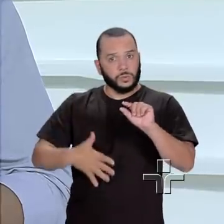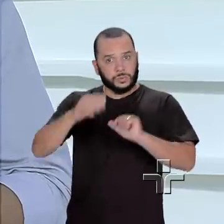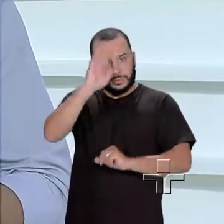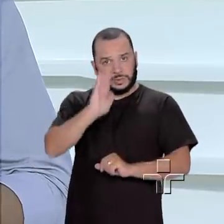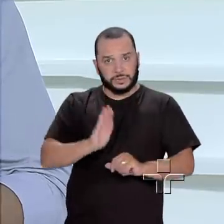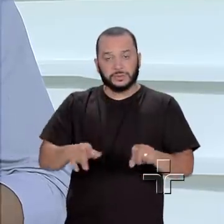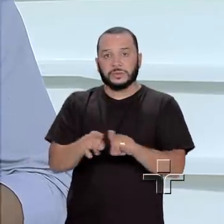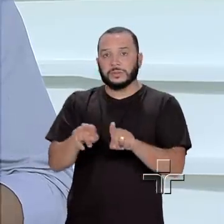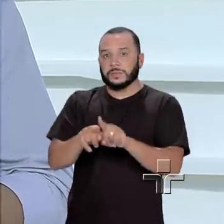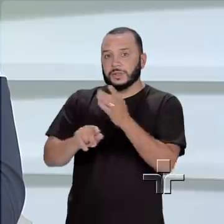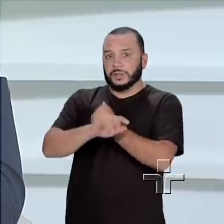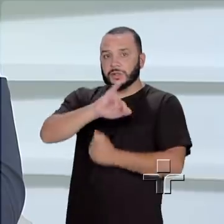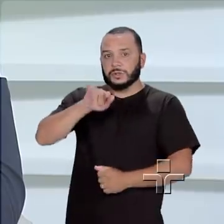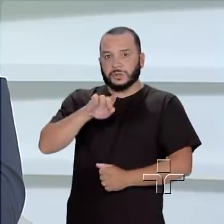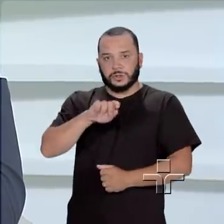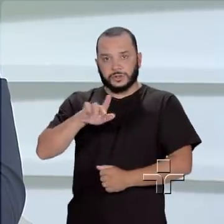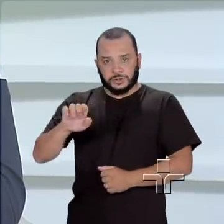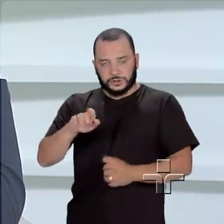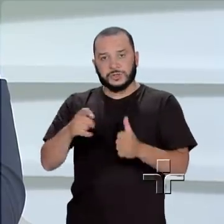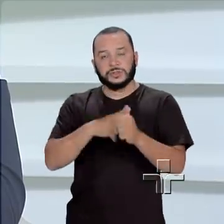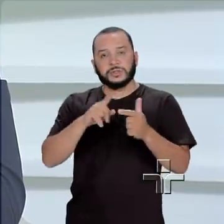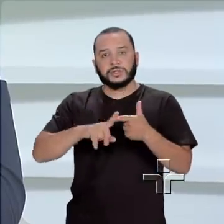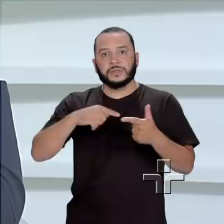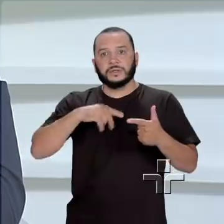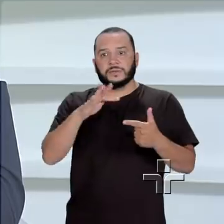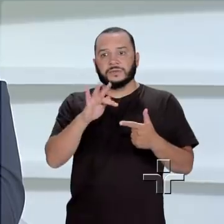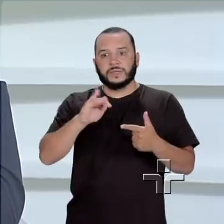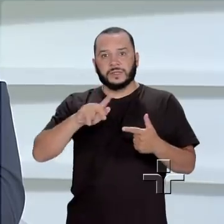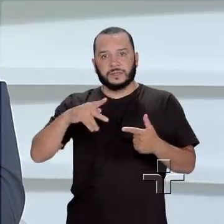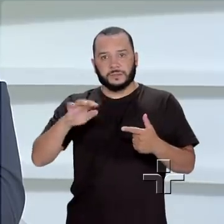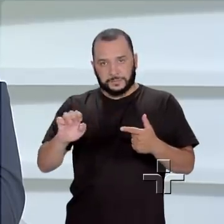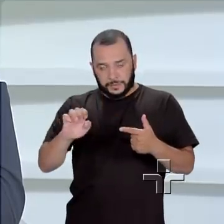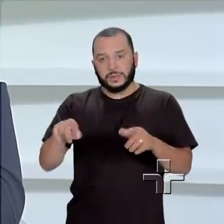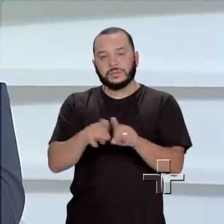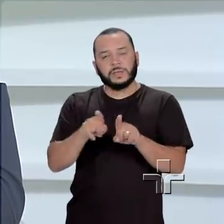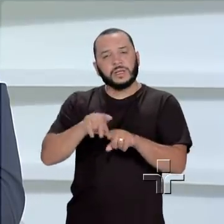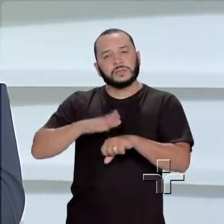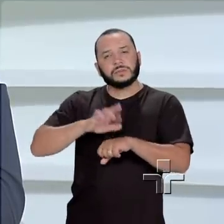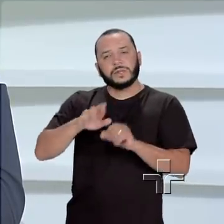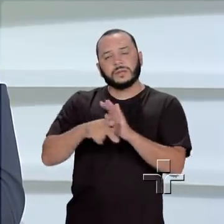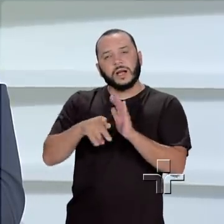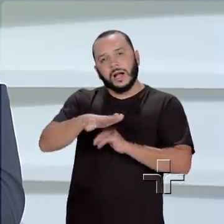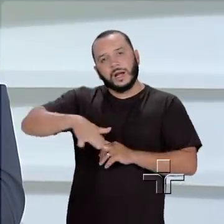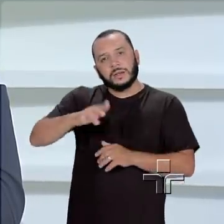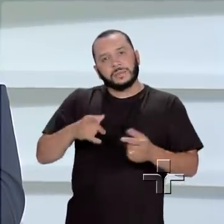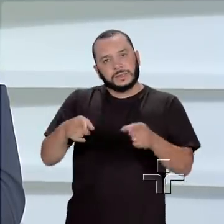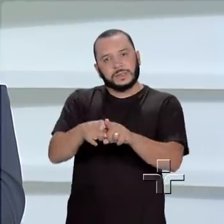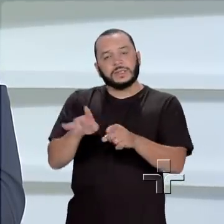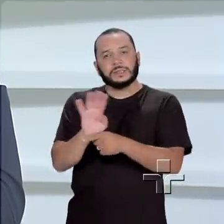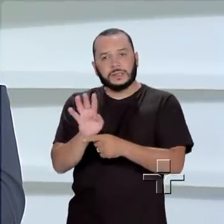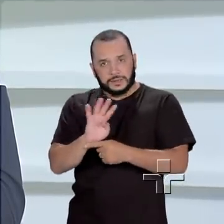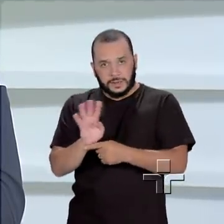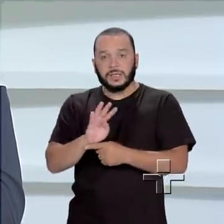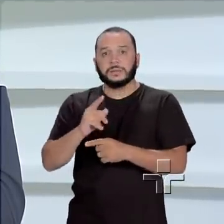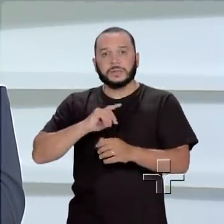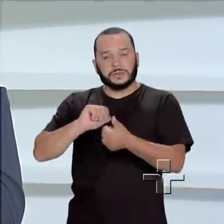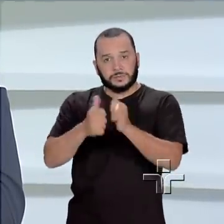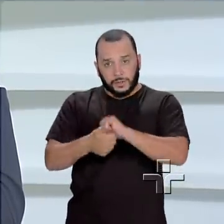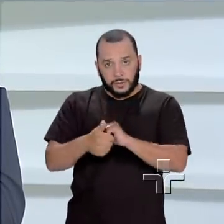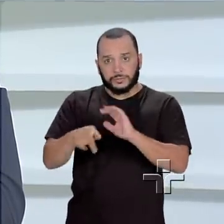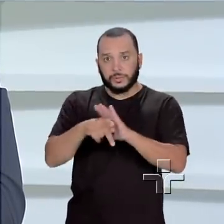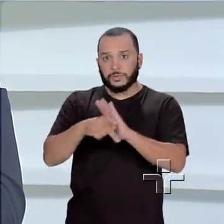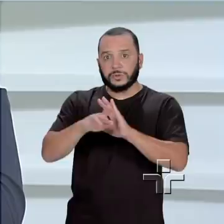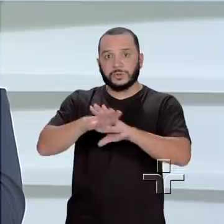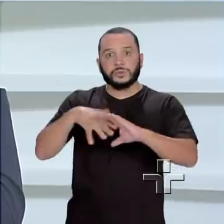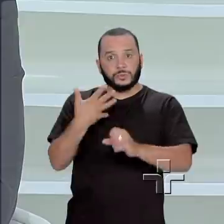Acoamo, publicitário. Felipe Carrasco, responsável pela área de parcerias, cinema, TV, esportes e news do YouTube